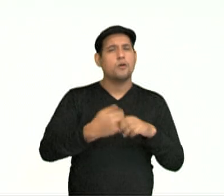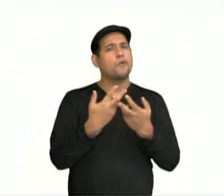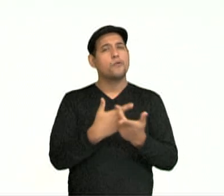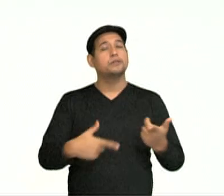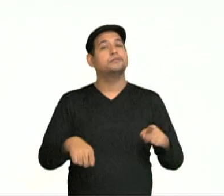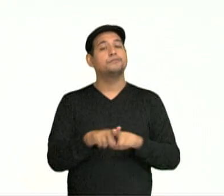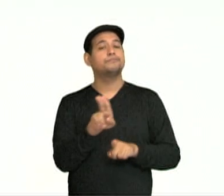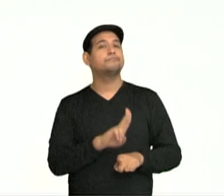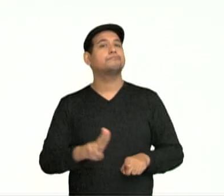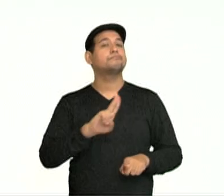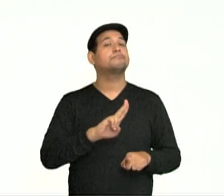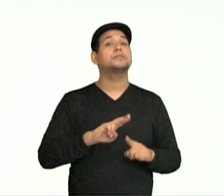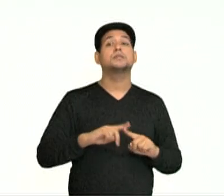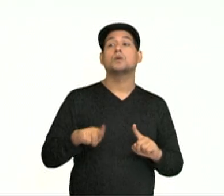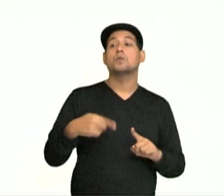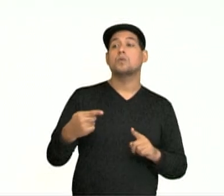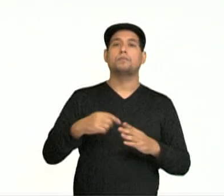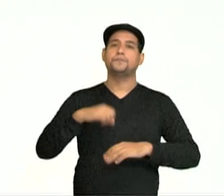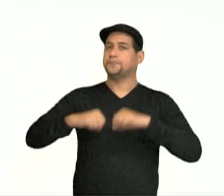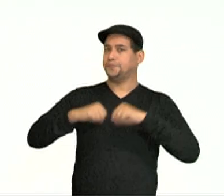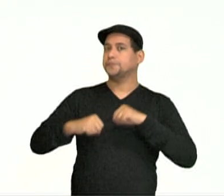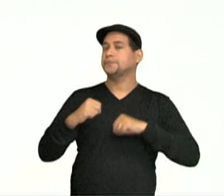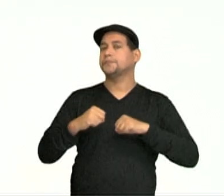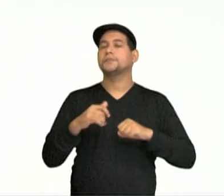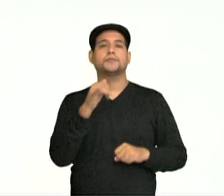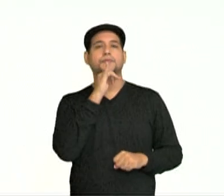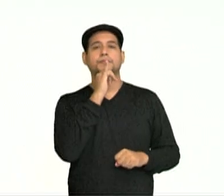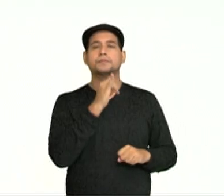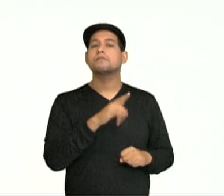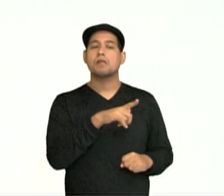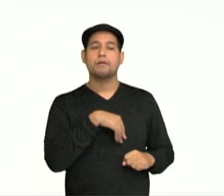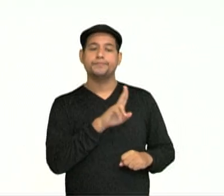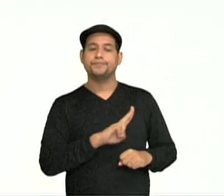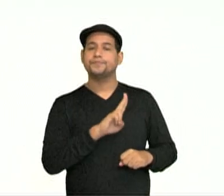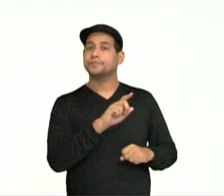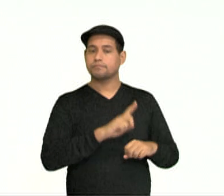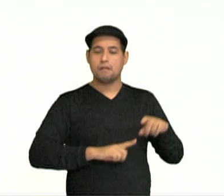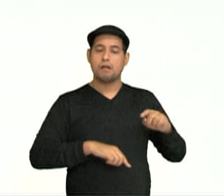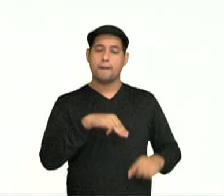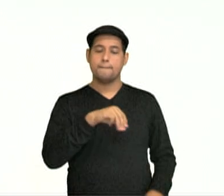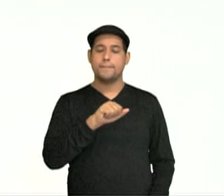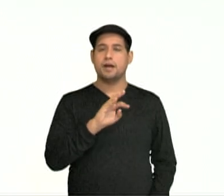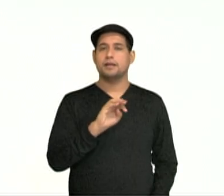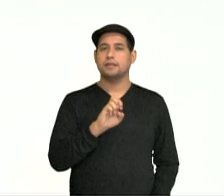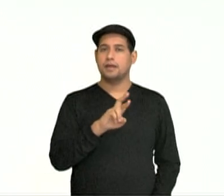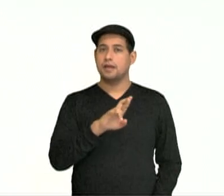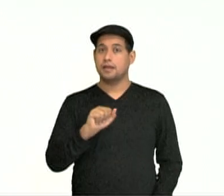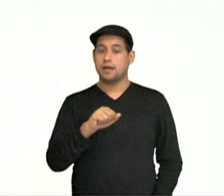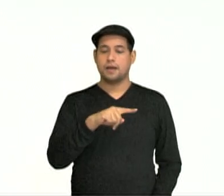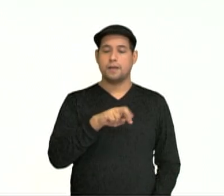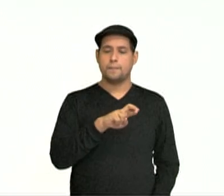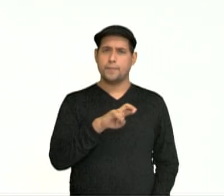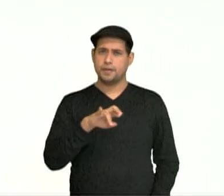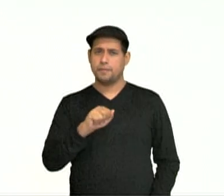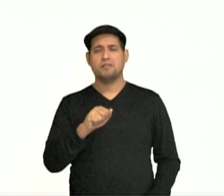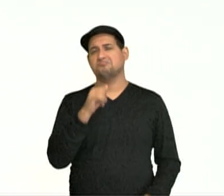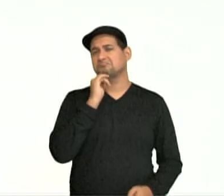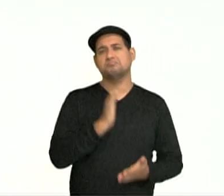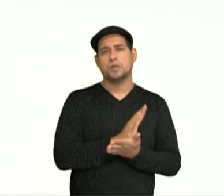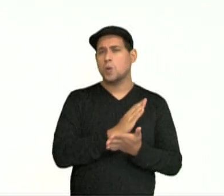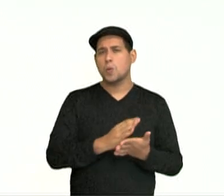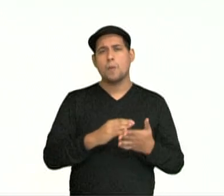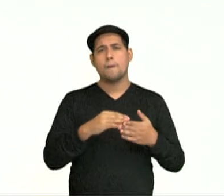que vão ser usados por outras indústrias, né? Então, elas recebem a matéria-prima vinda da natureza, como alguns minérios,